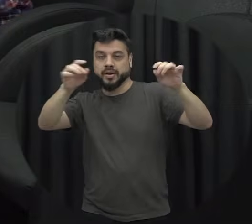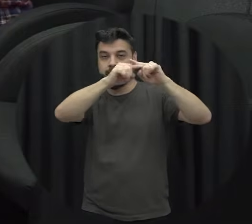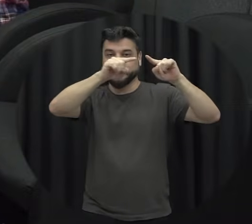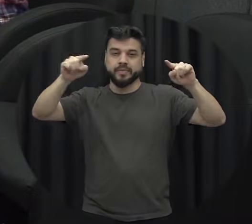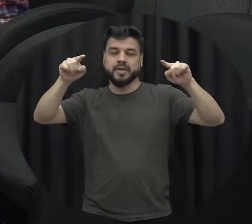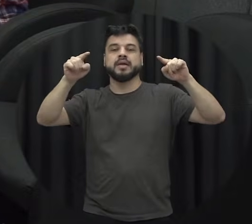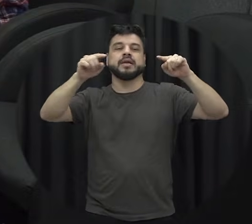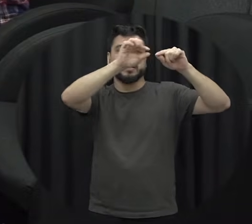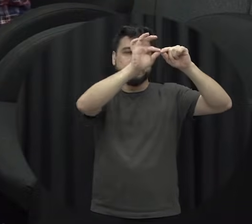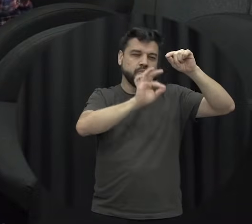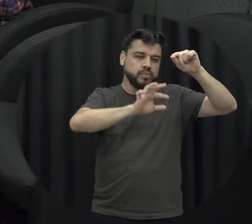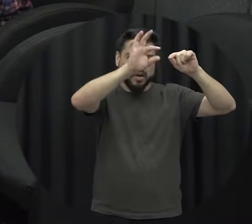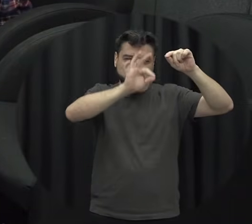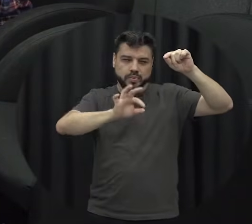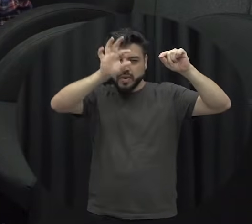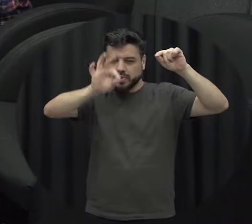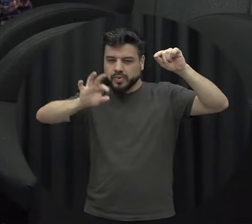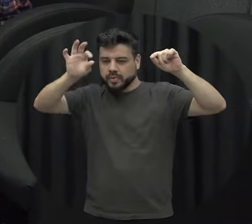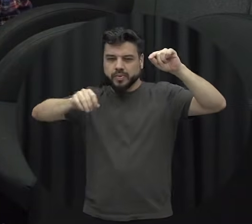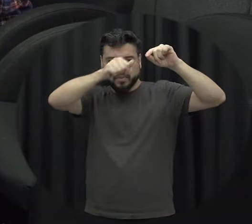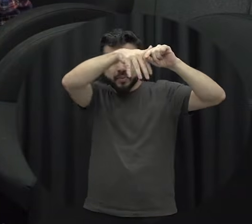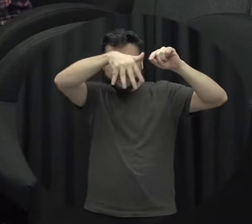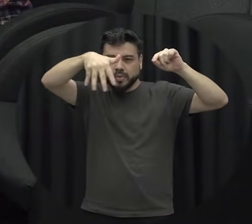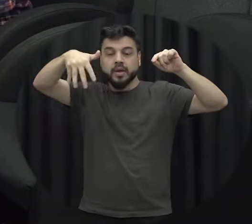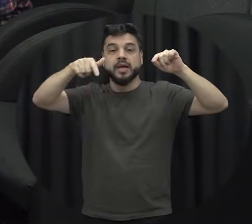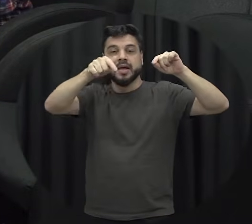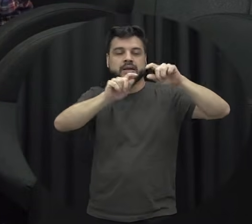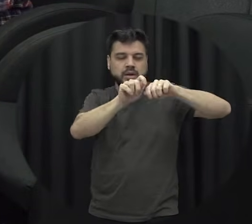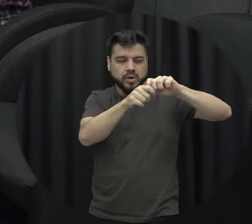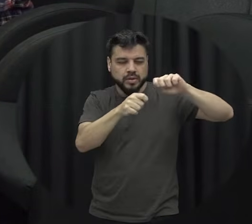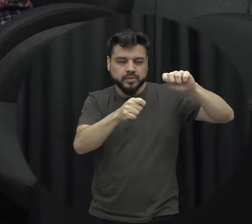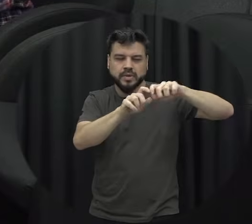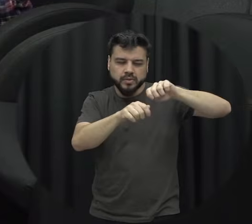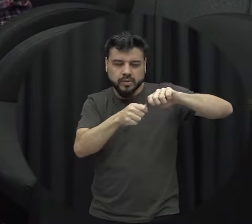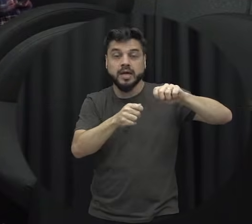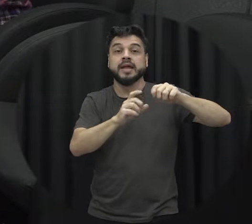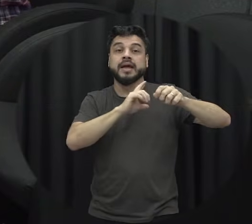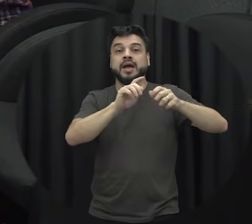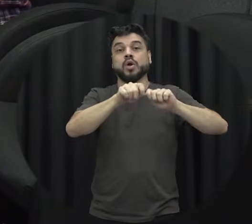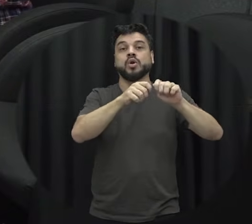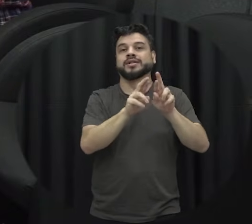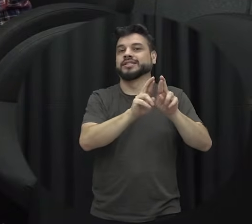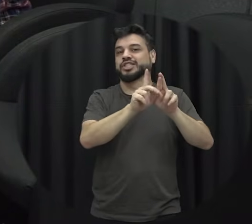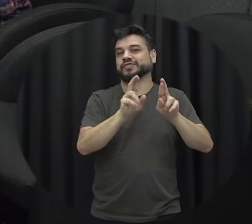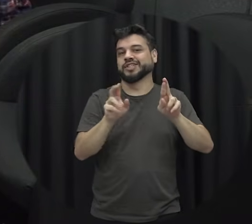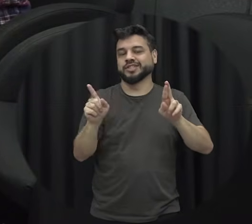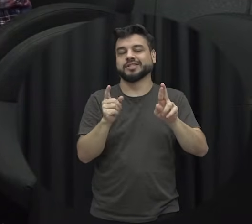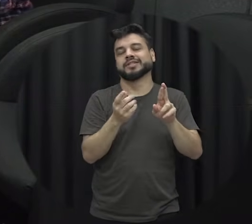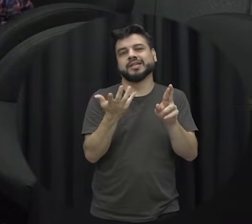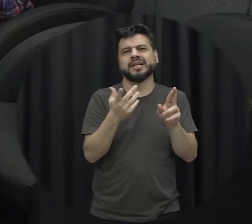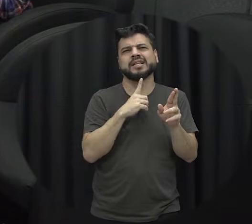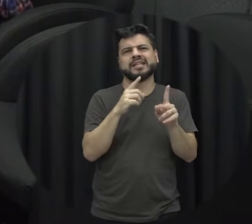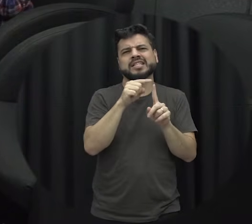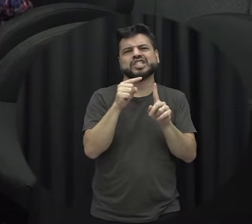cordas pendentes, e nessas cordas pendentes são feitos nós de 3 tipos que indicam aquilo que a gente chamaria